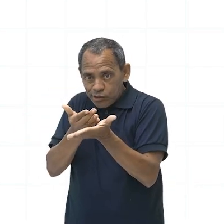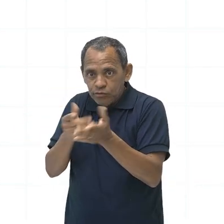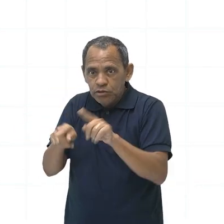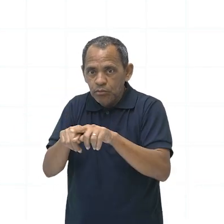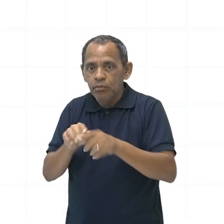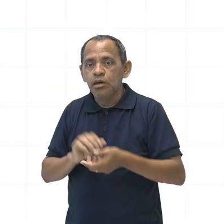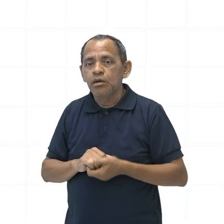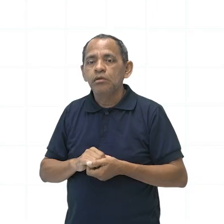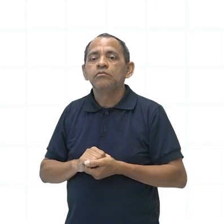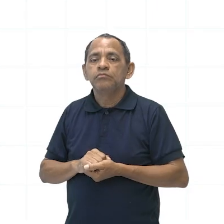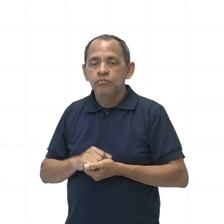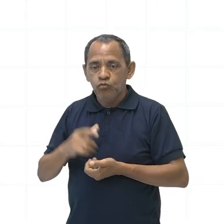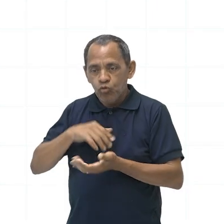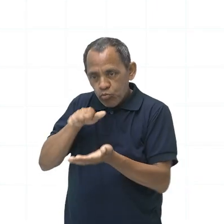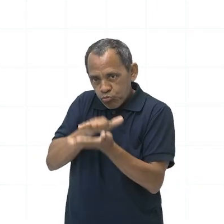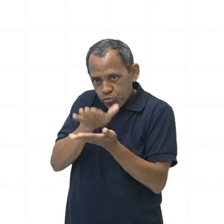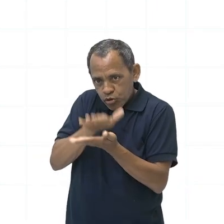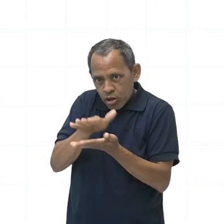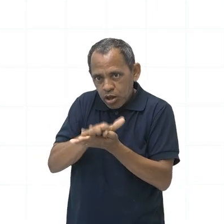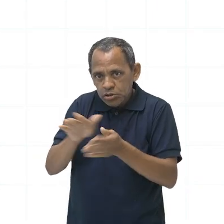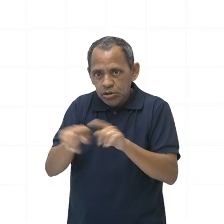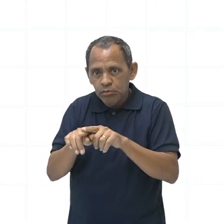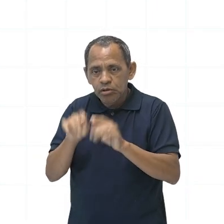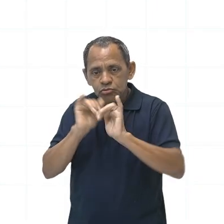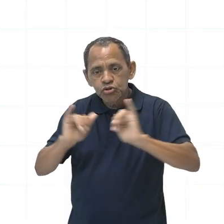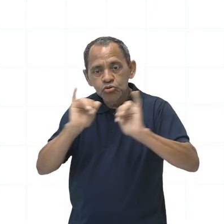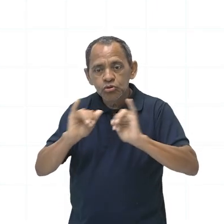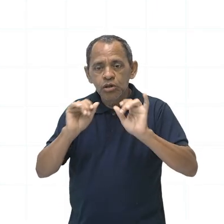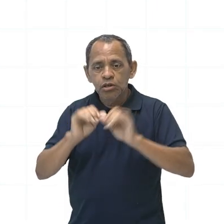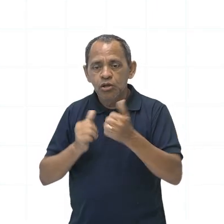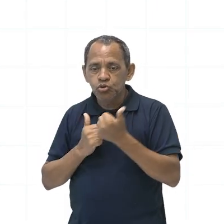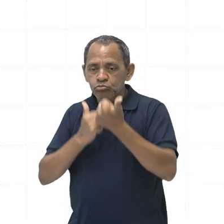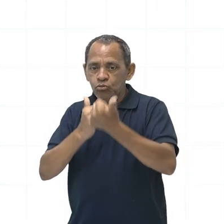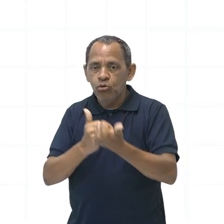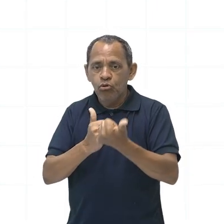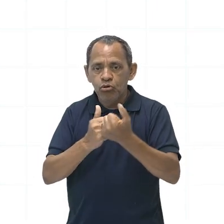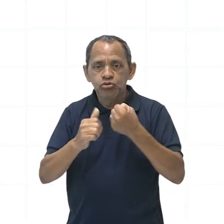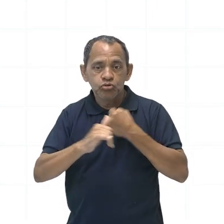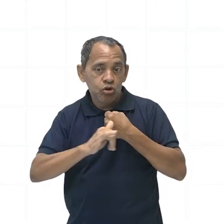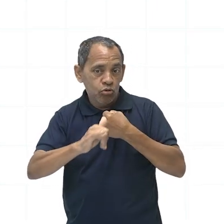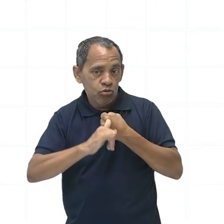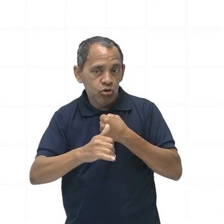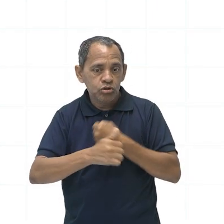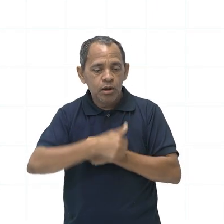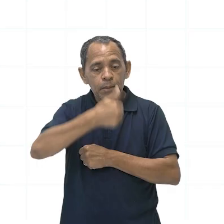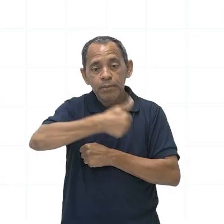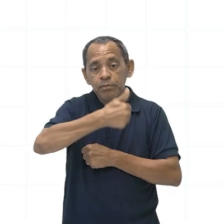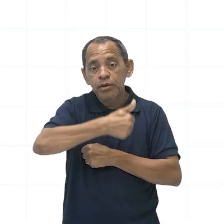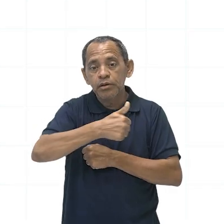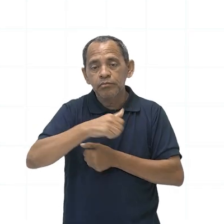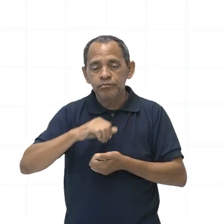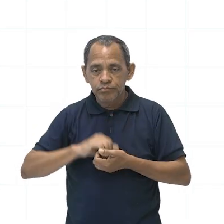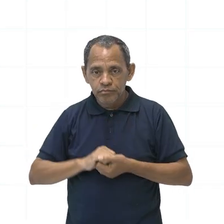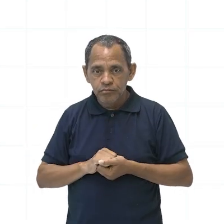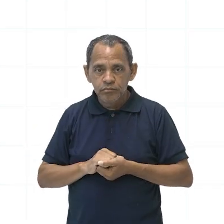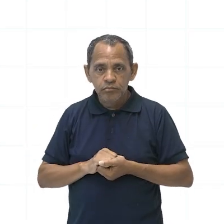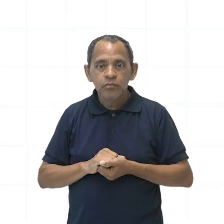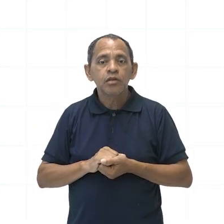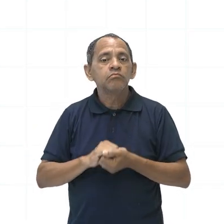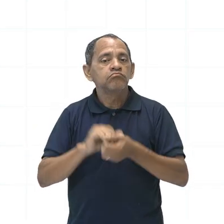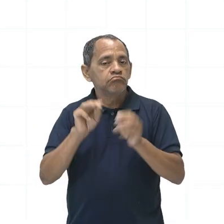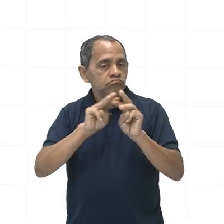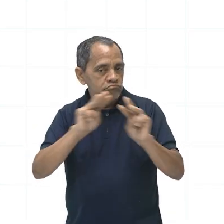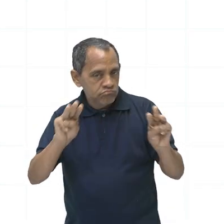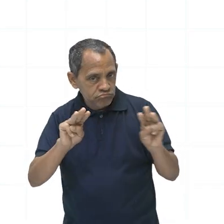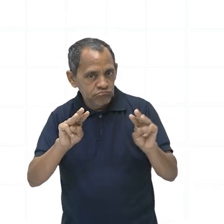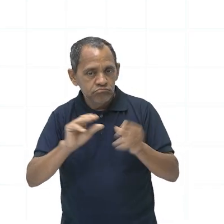foi publicada em livro. Qual é a circulação? Qual é o suporte textual por onde circulou a primeira crônica? Ora, na página da web, o jornal